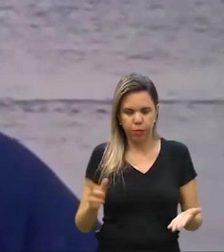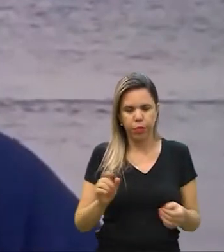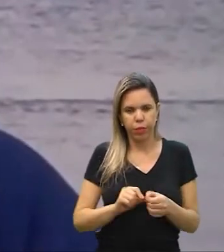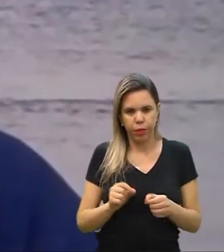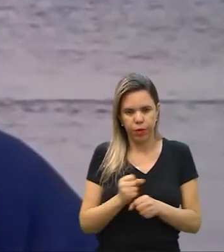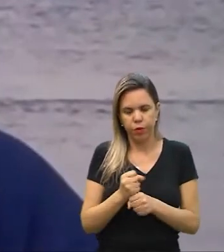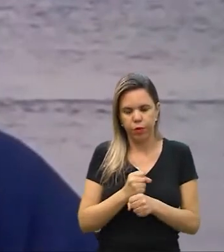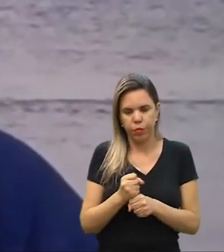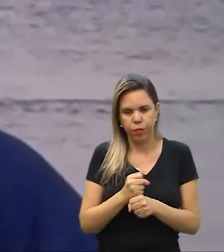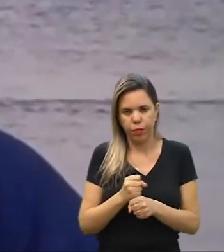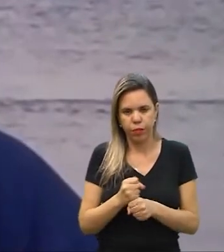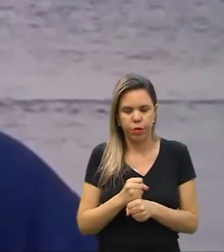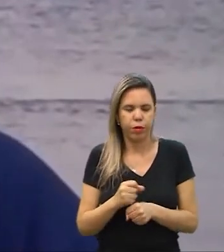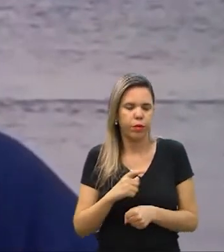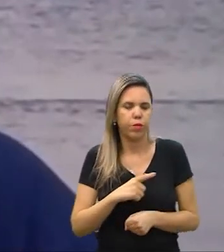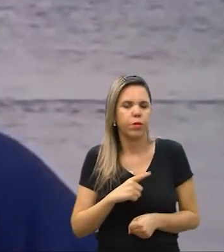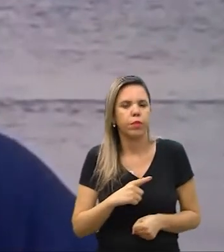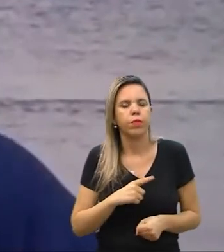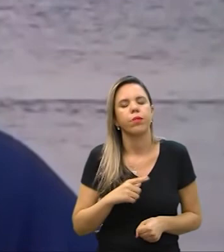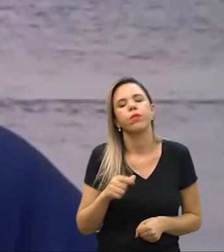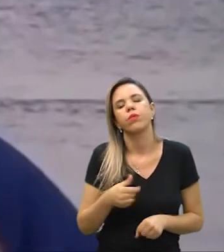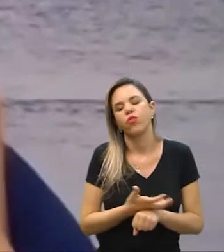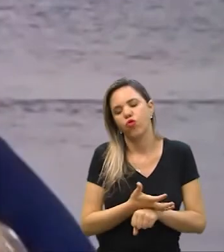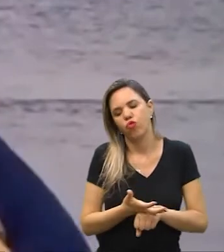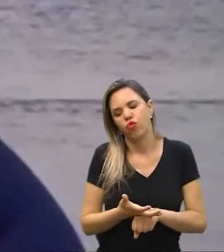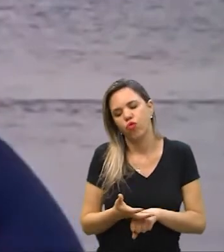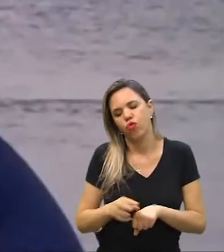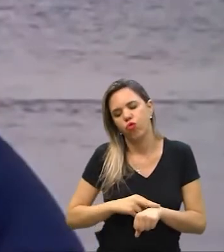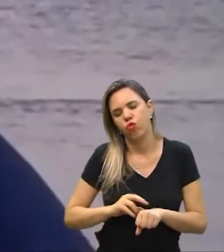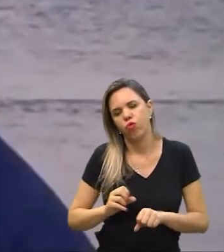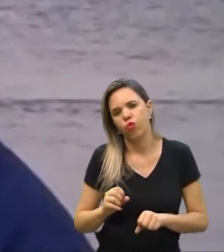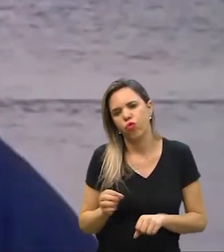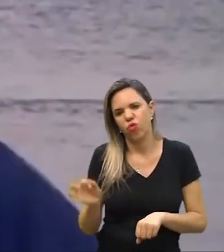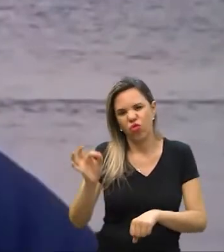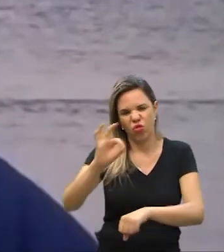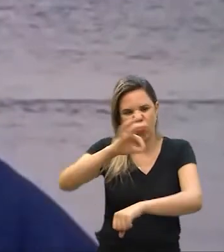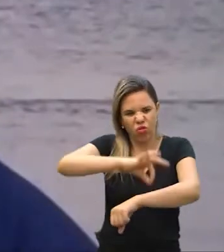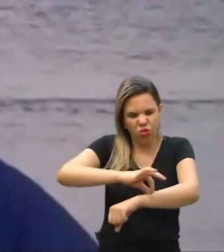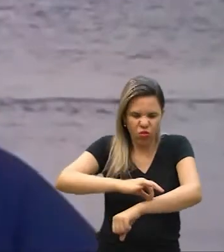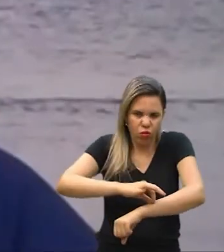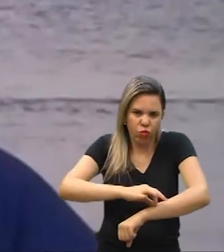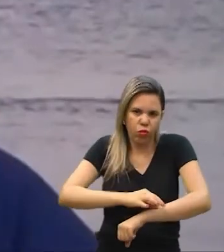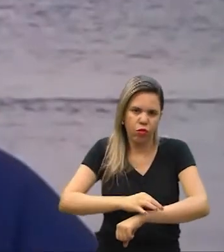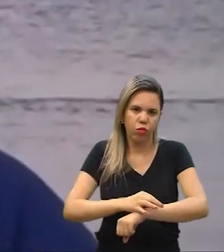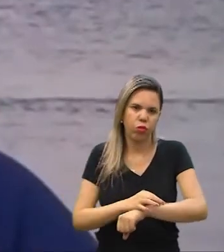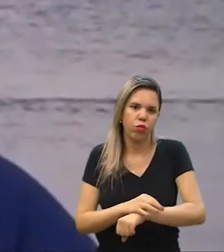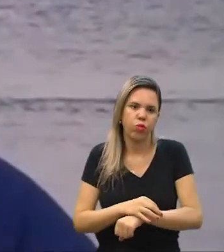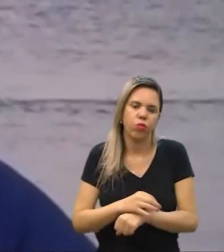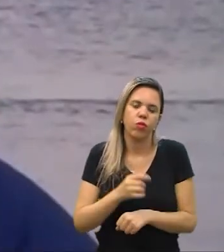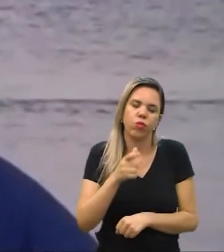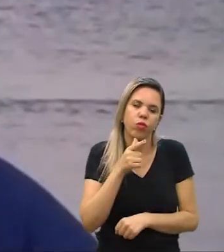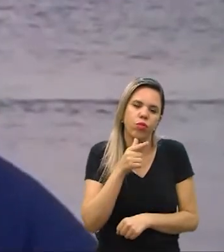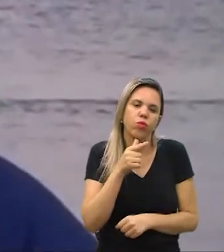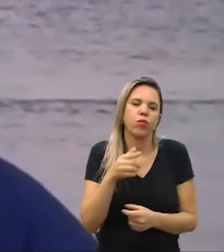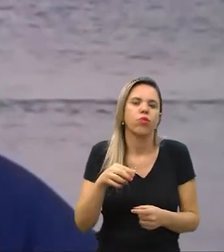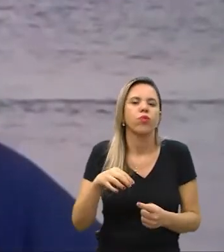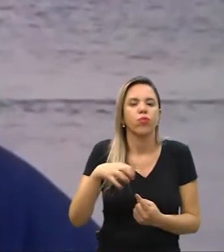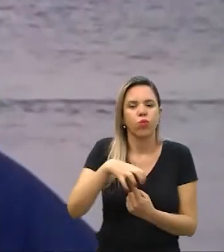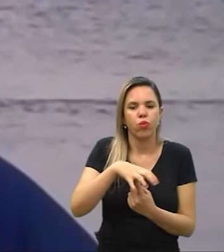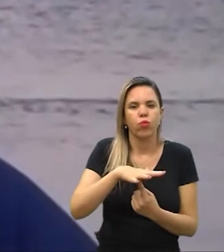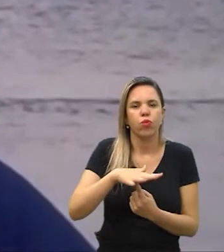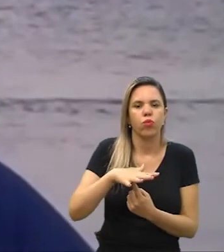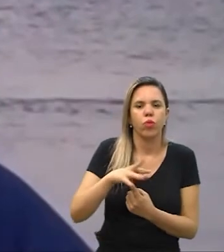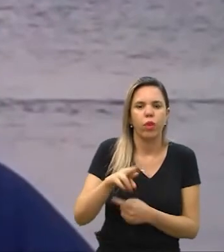anos até que tem essa gramínea. Já tem moscas invadindo ilhas subantárticas. Ratos